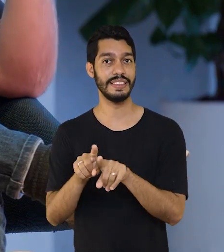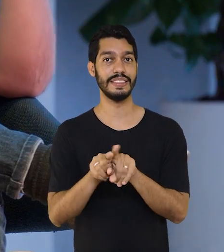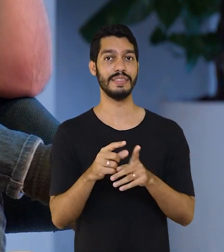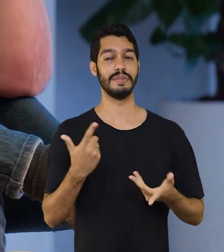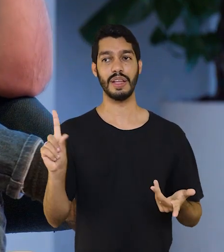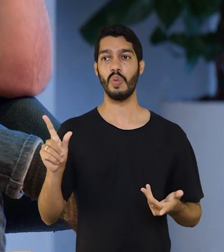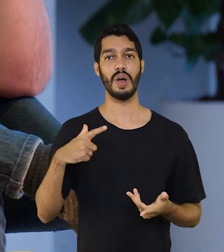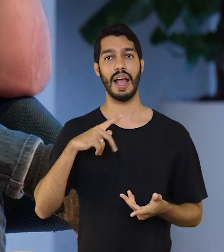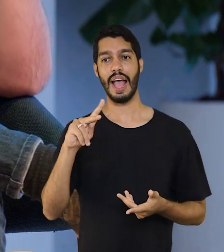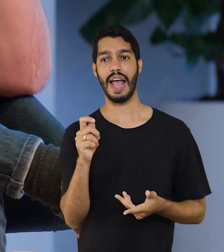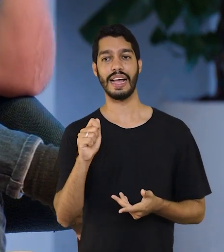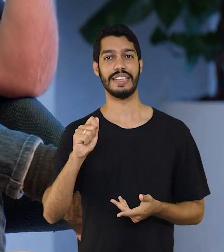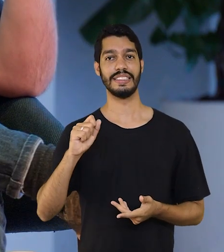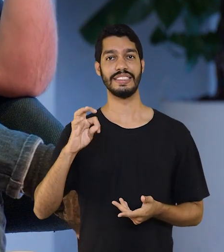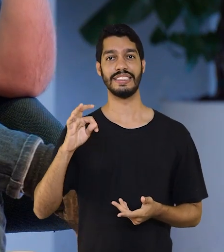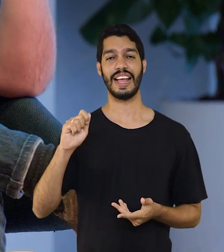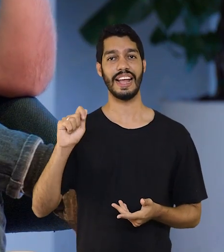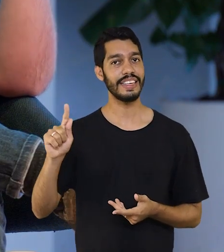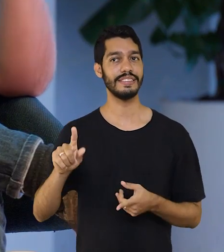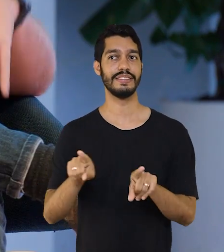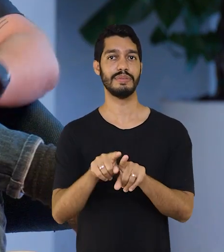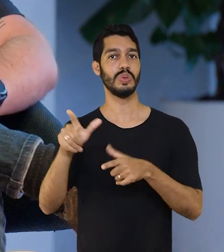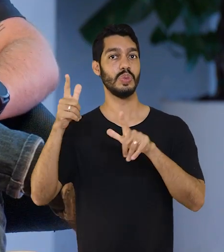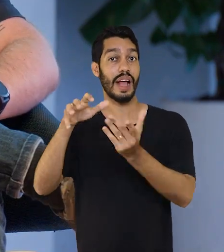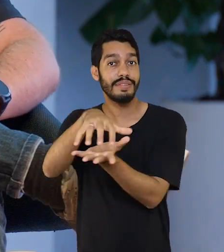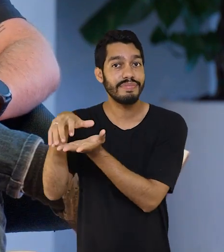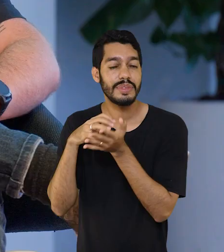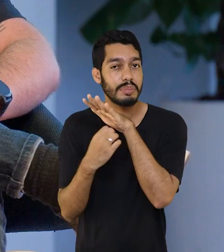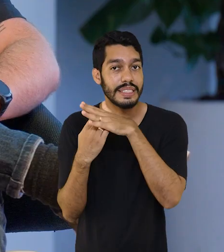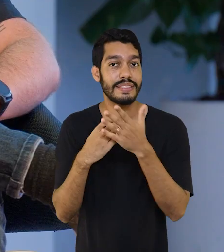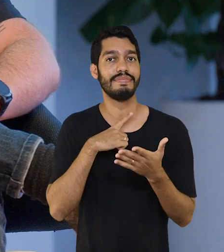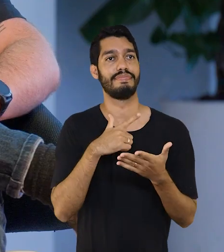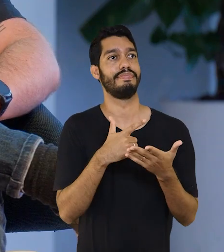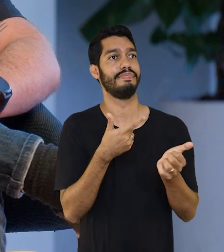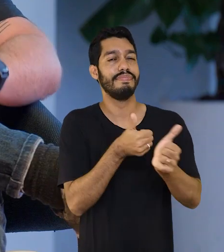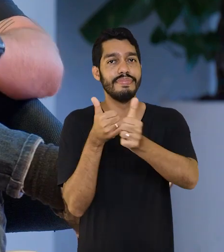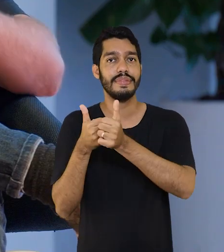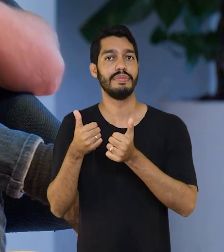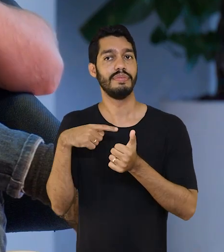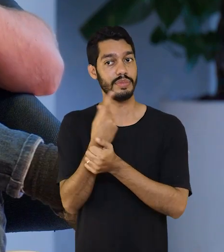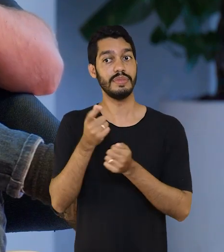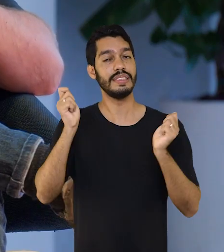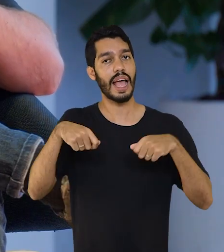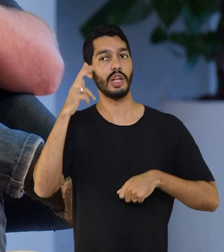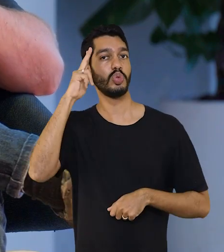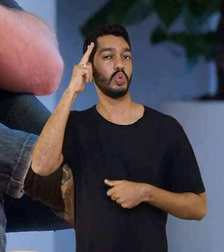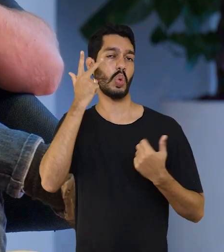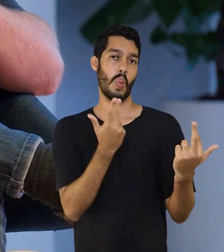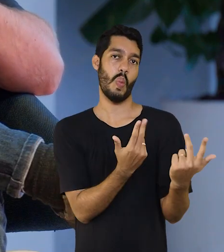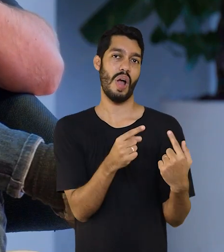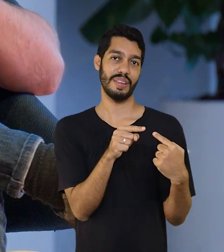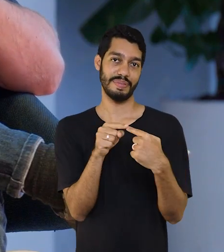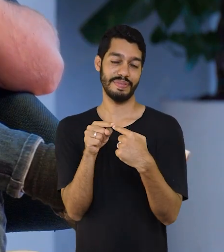gente pode falar da Hashdex, a gente pode falar de várias outras companhias, mas é um sonho que a gente tem.